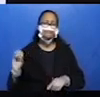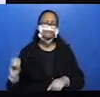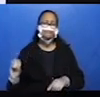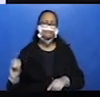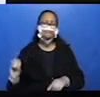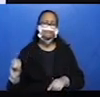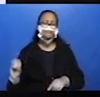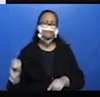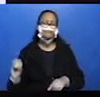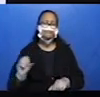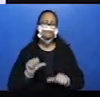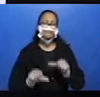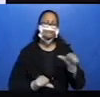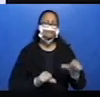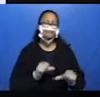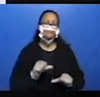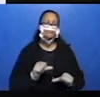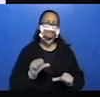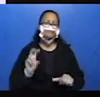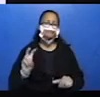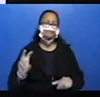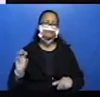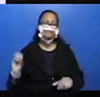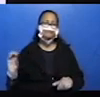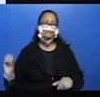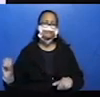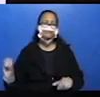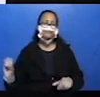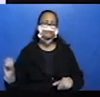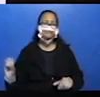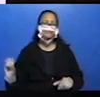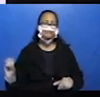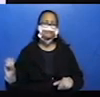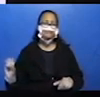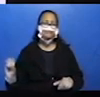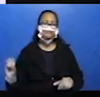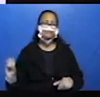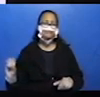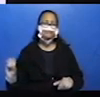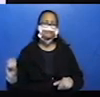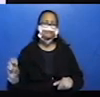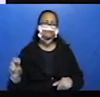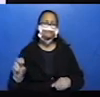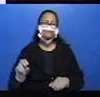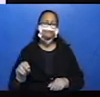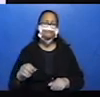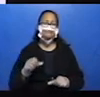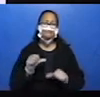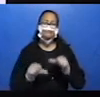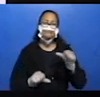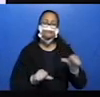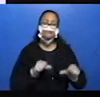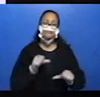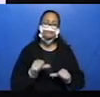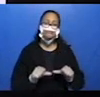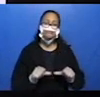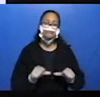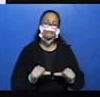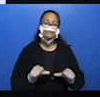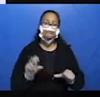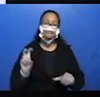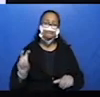novamente. Ele virou 500. Observe que ele está andando, ele está se movendo, mudando de ordem a